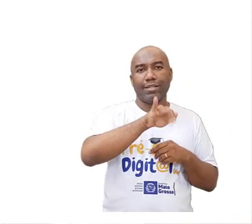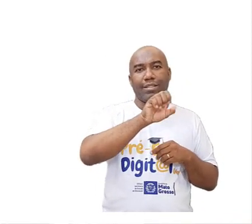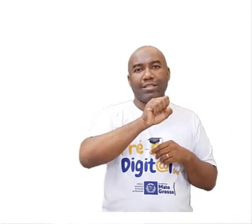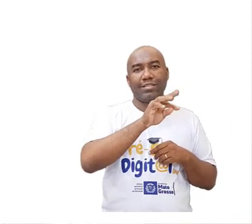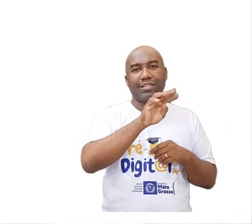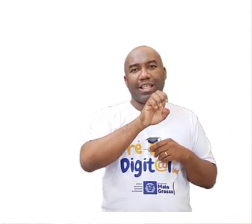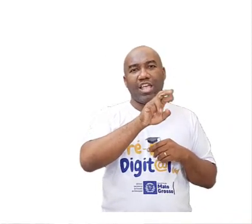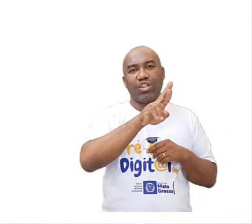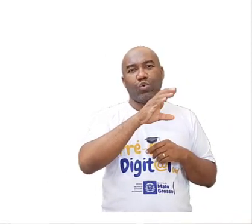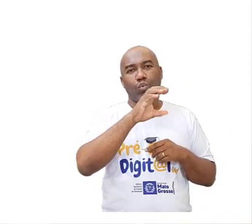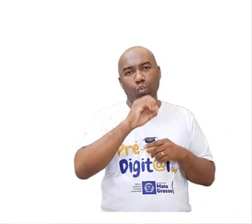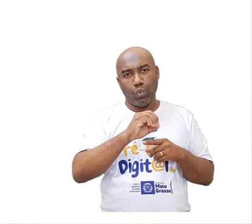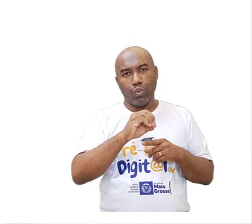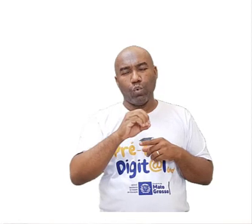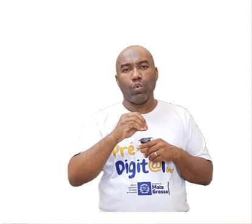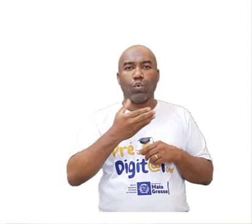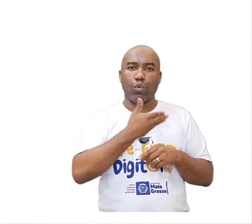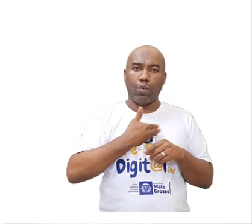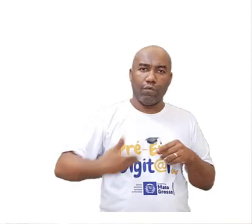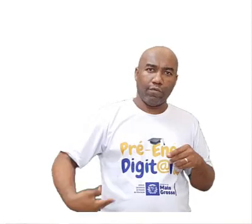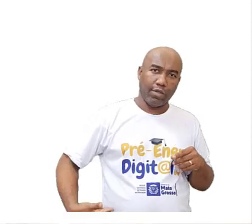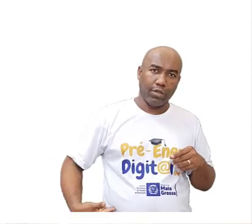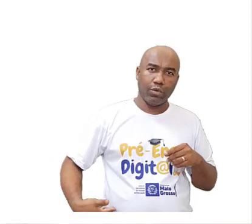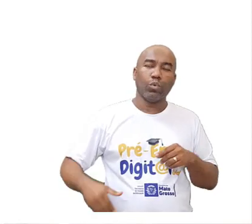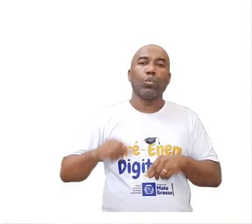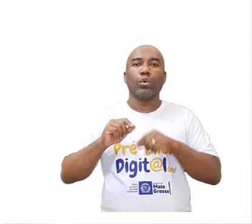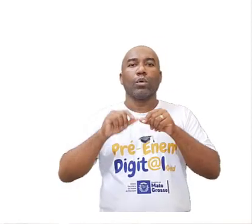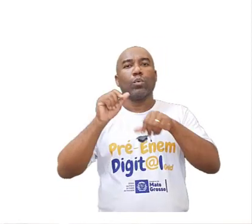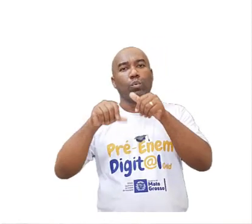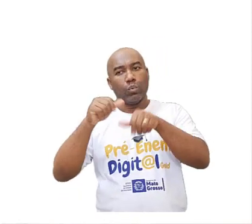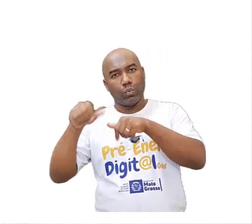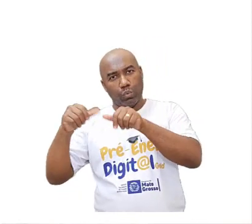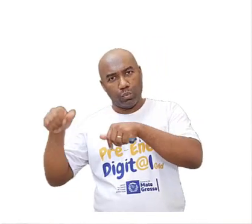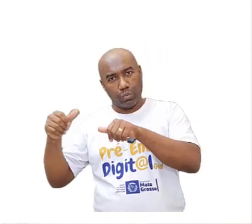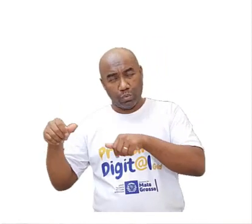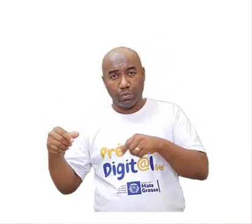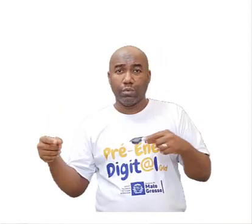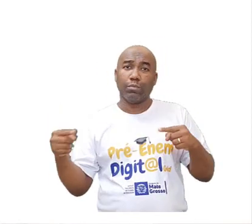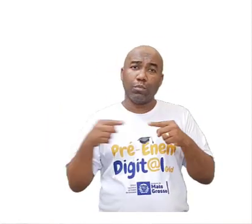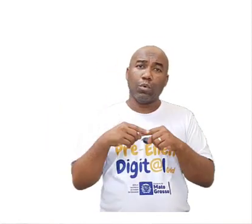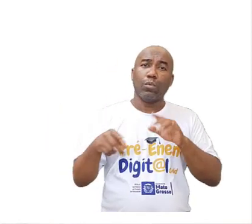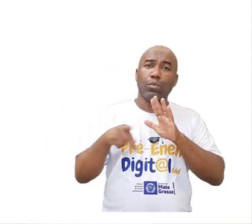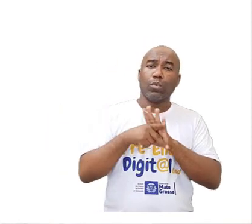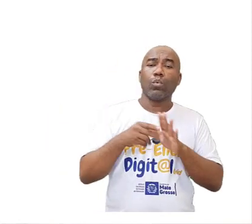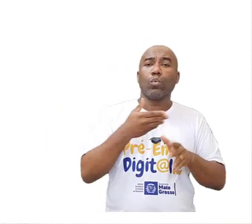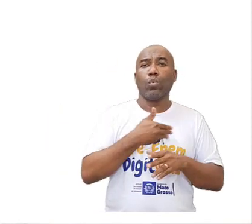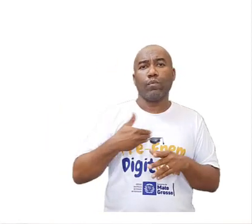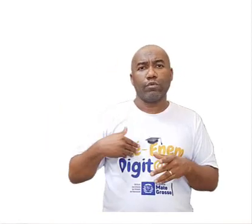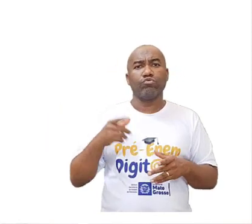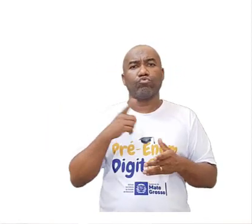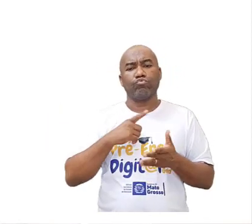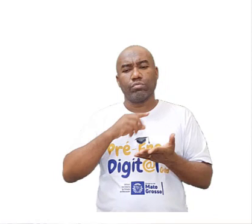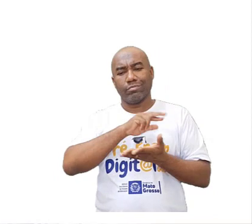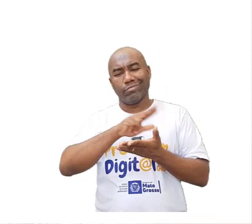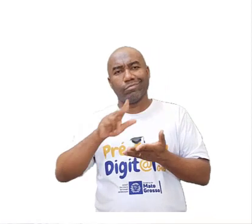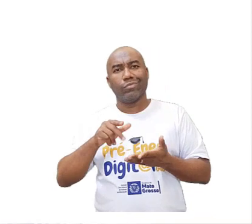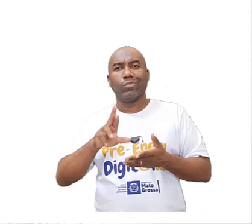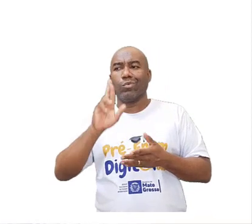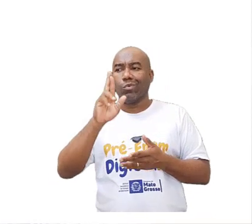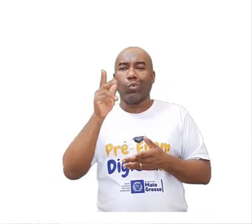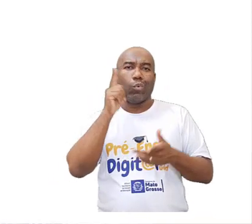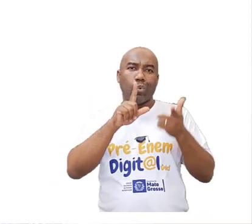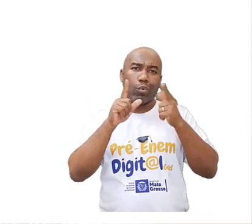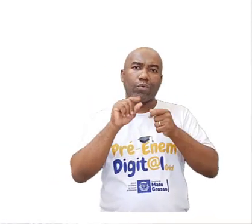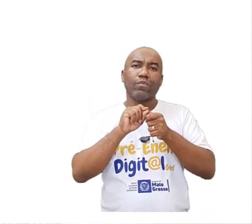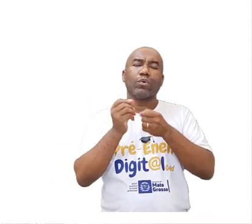ano 2020, certo? Entenda que os ministros mudam, os ministérios não. Então,